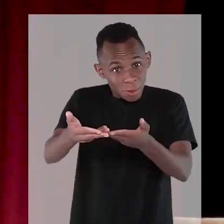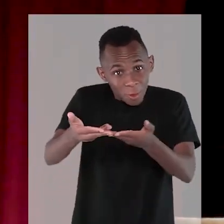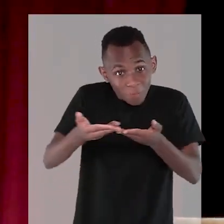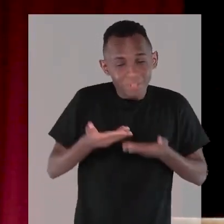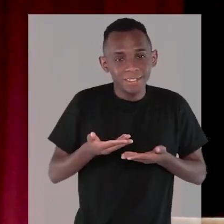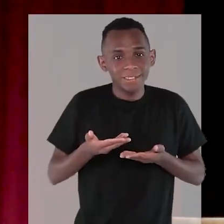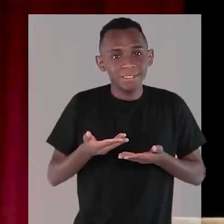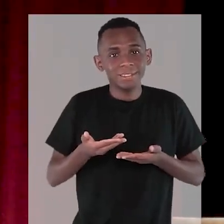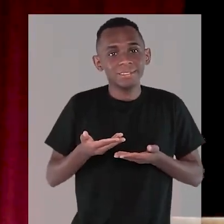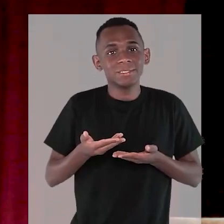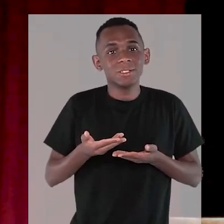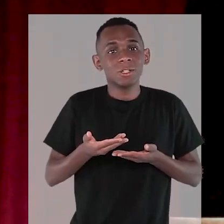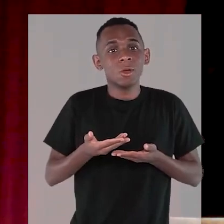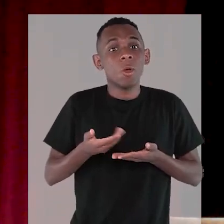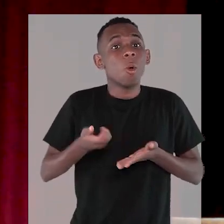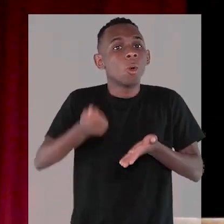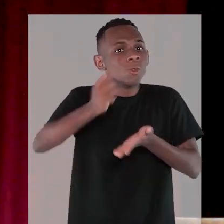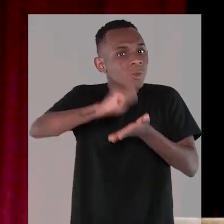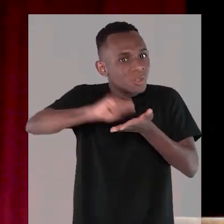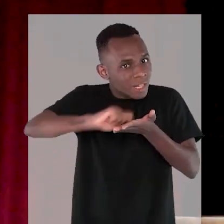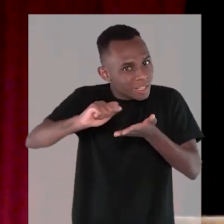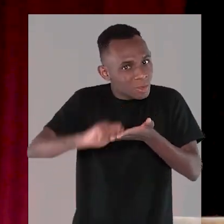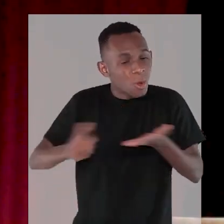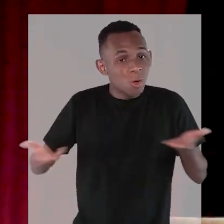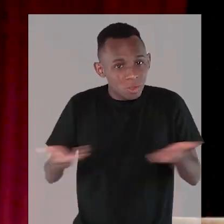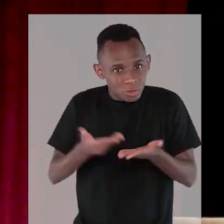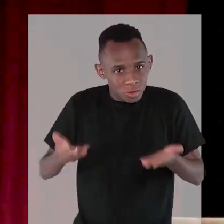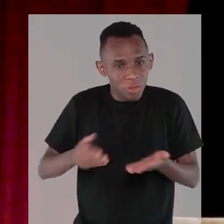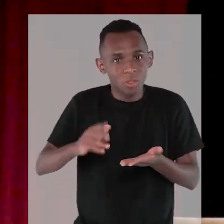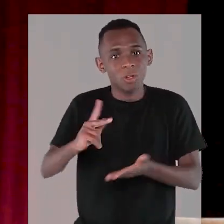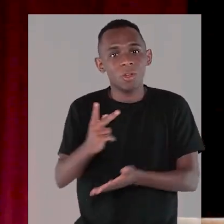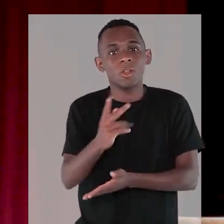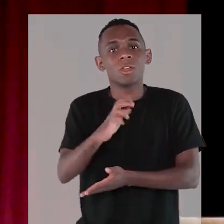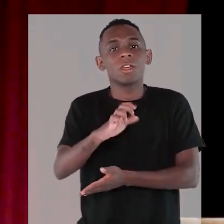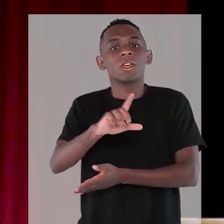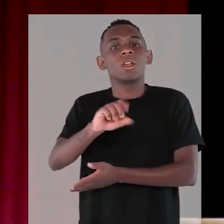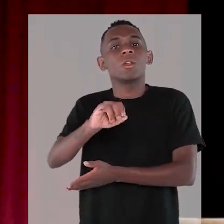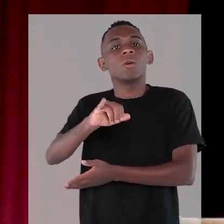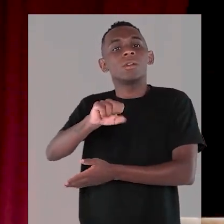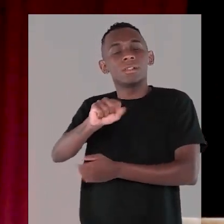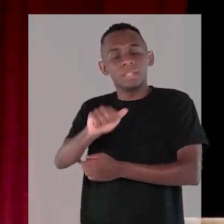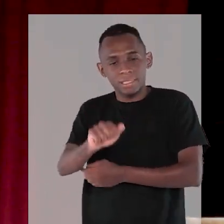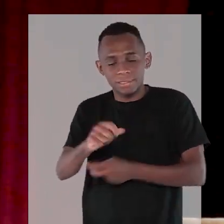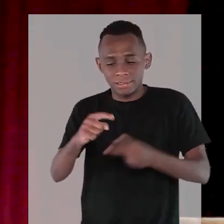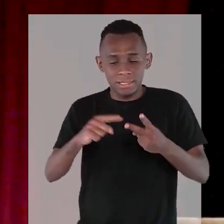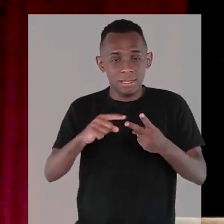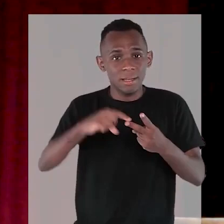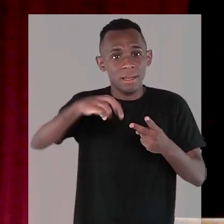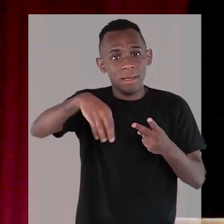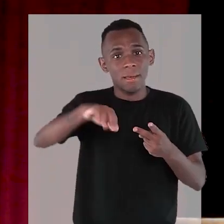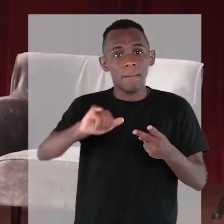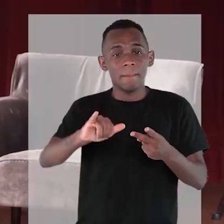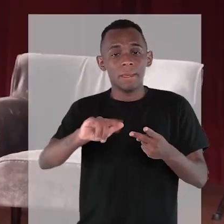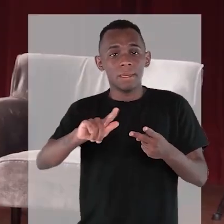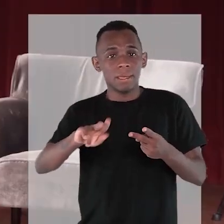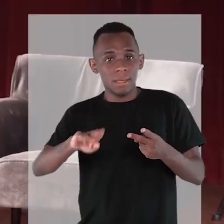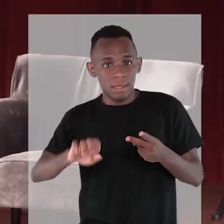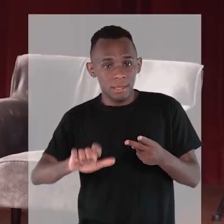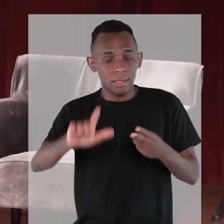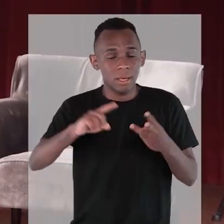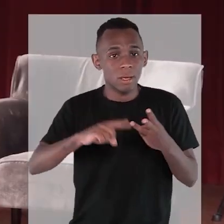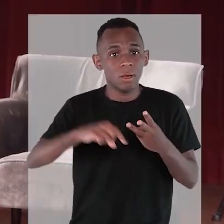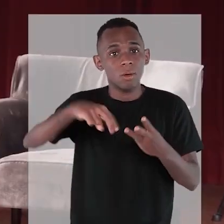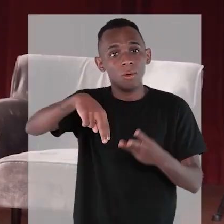convidar os nossos autores de hoje, Heloísa Starling, Miguel Lago e